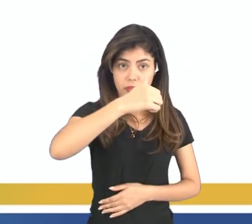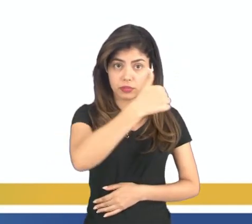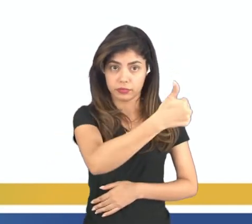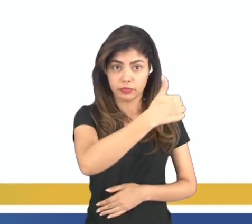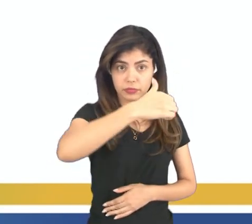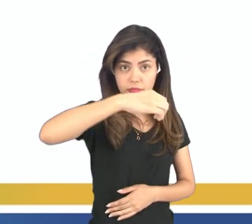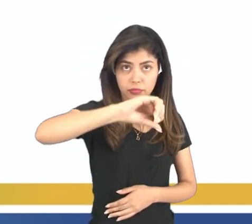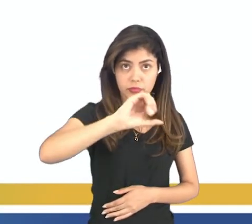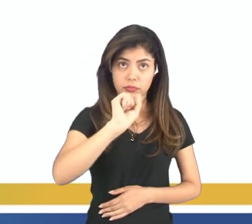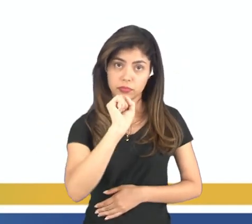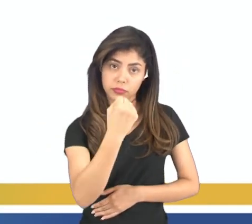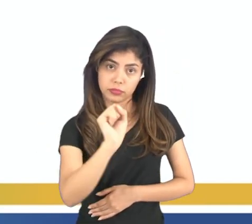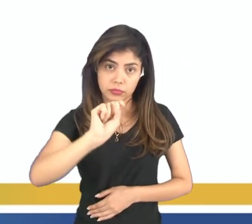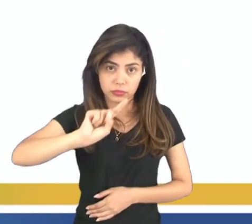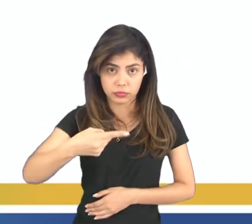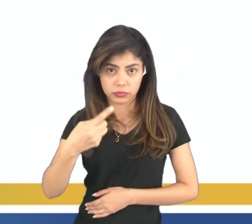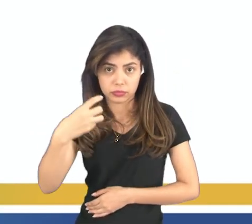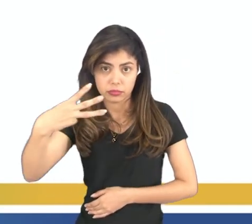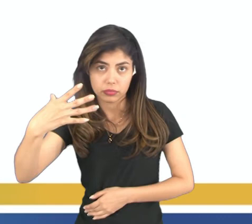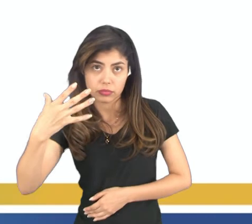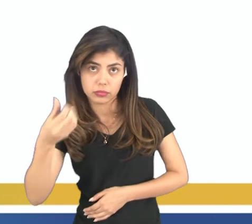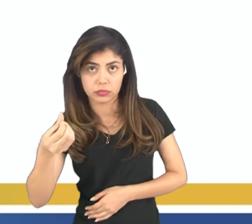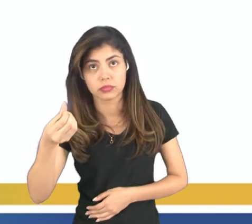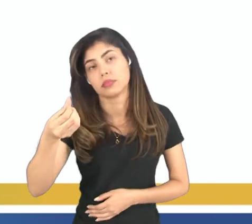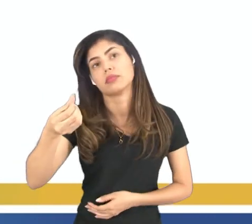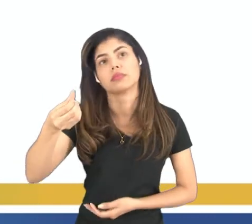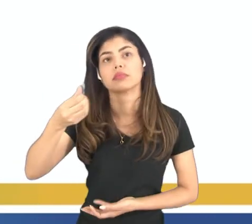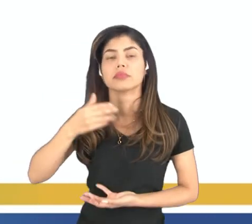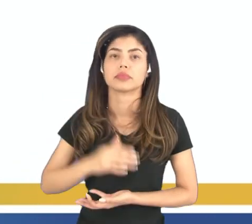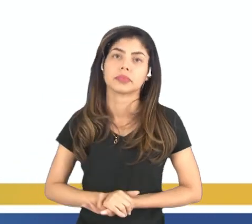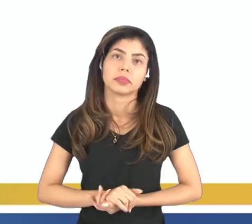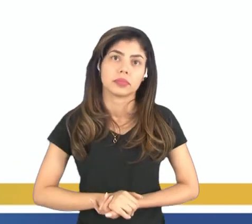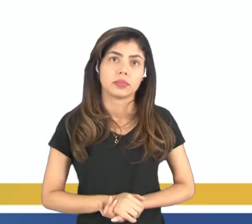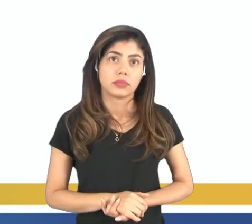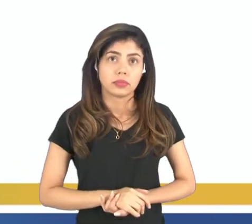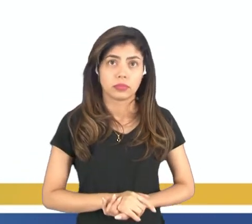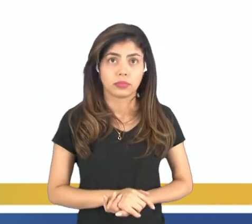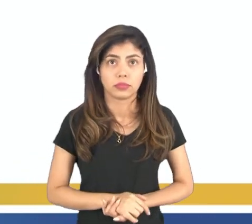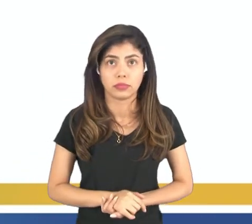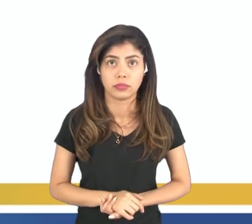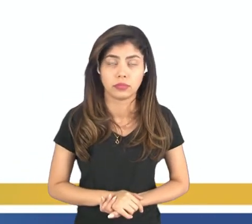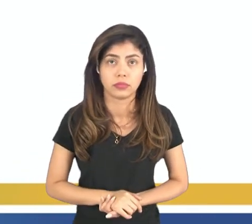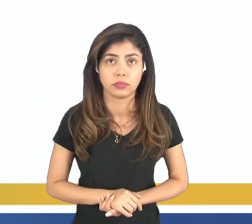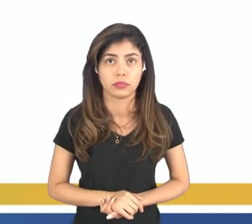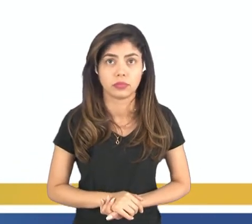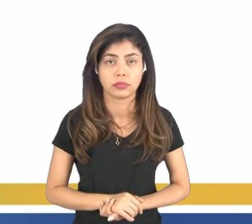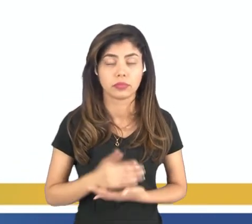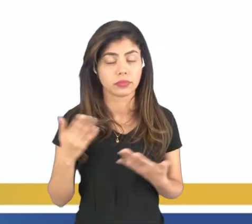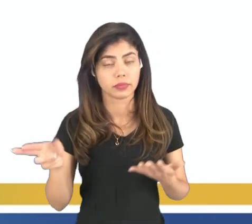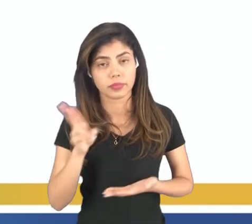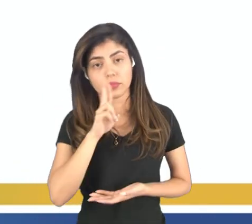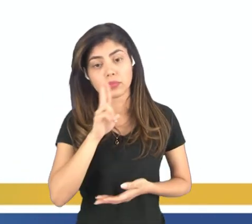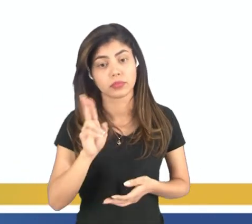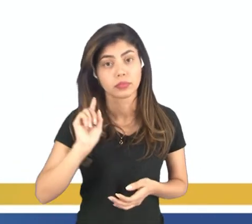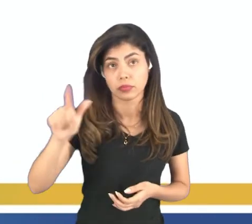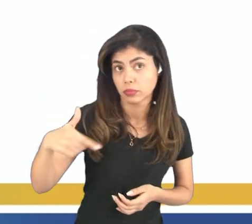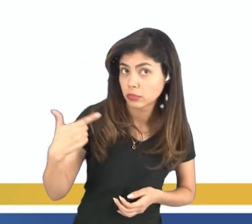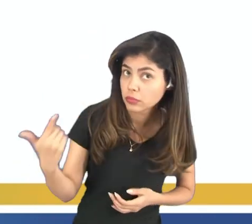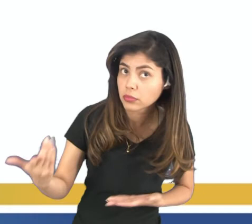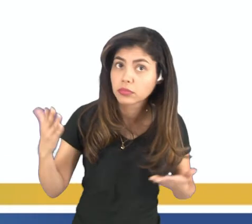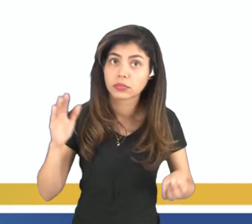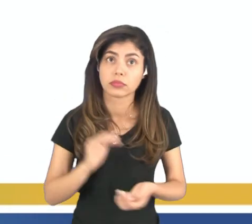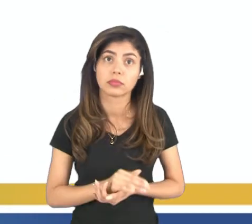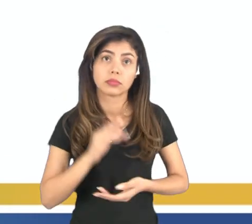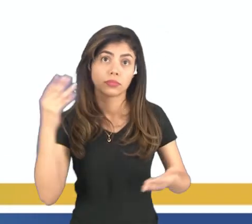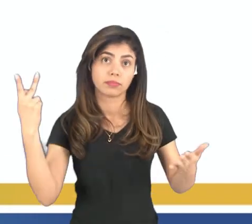quanto ele pagou o realmente né Foi de 198 reais o 36 centavos logo